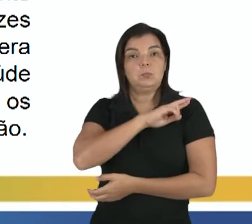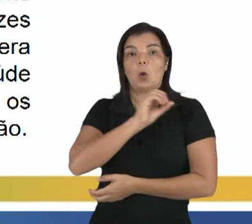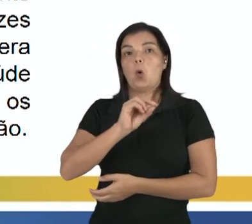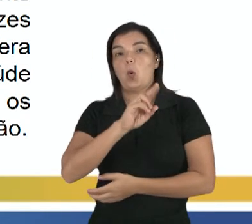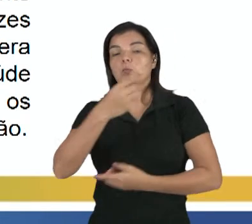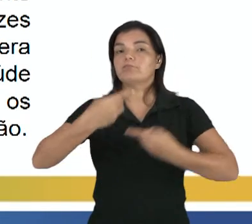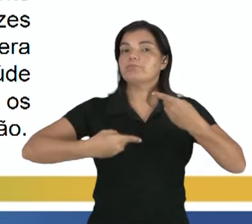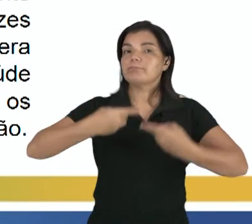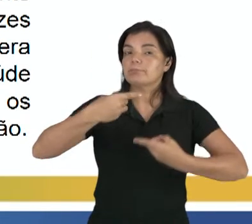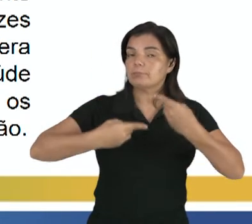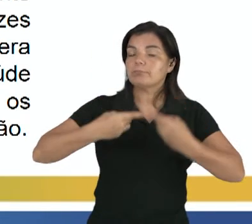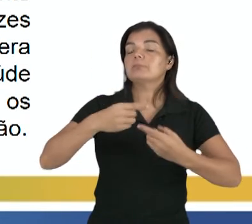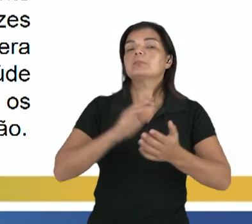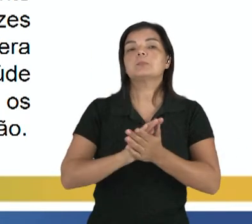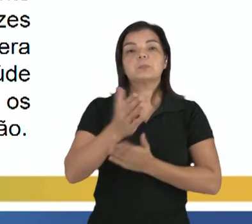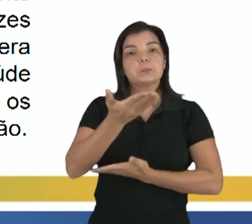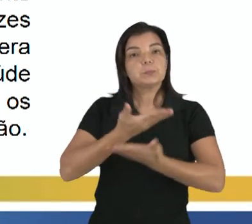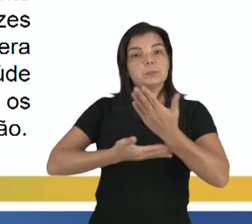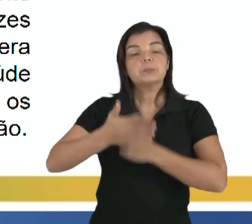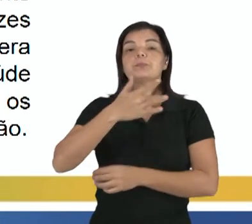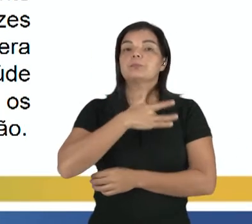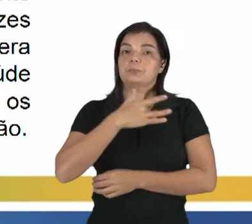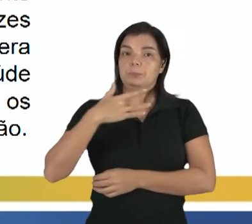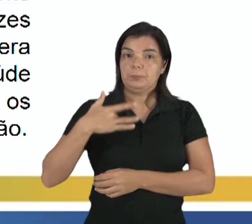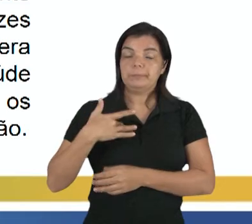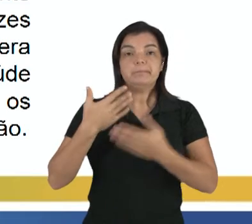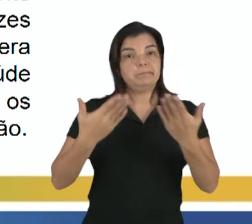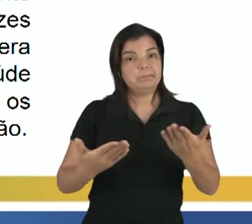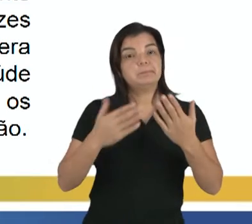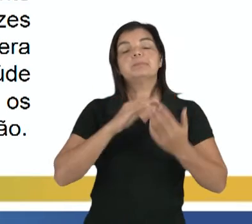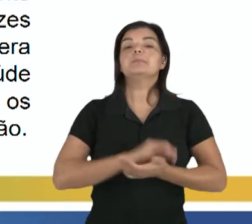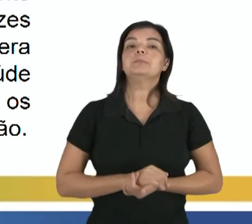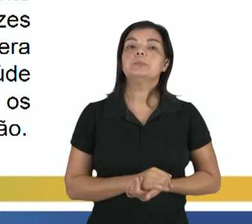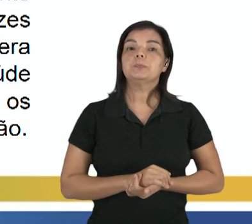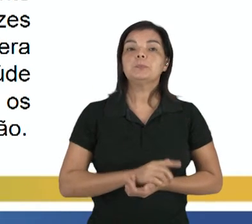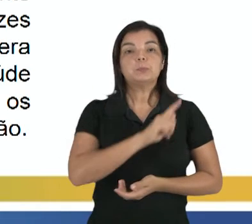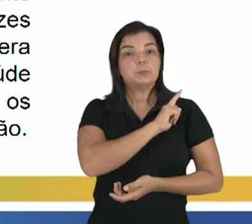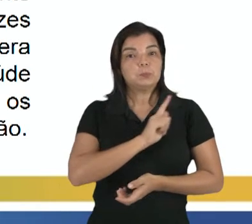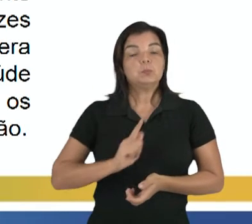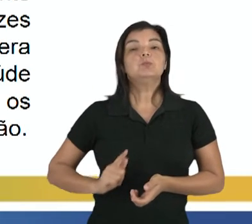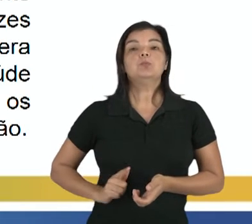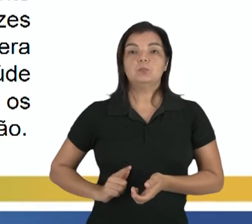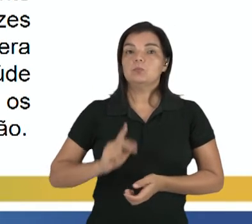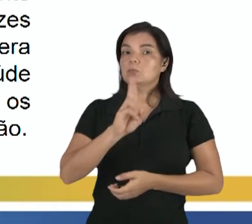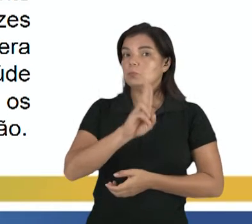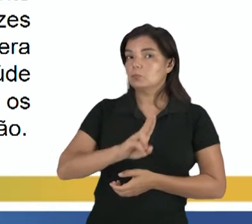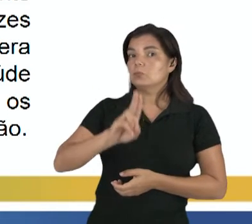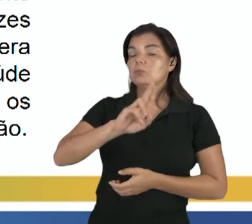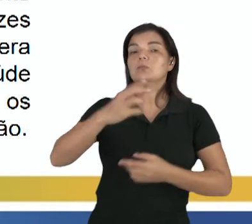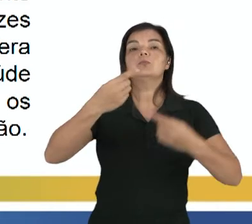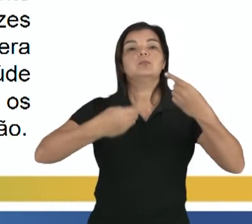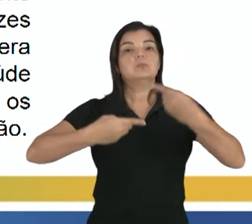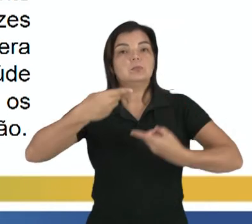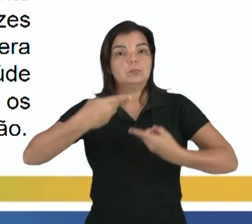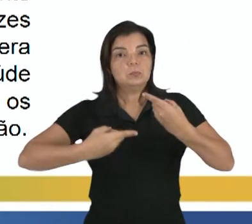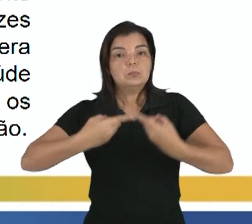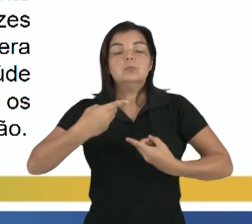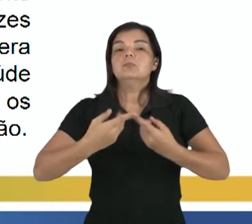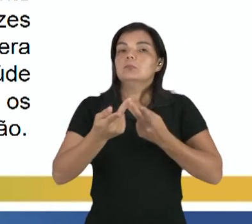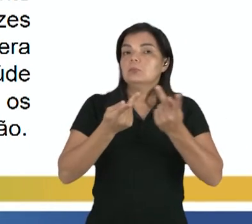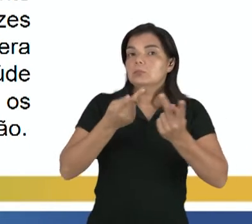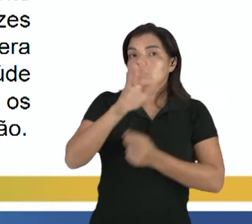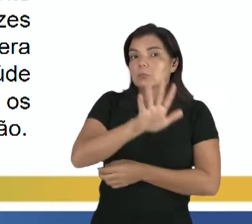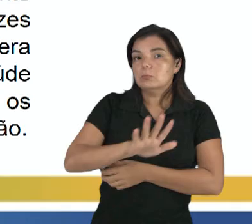políticos com as questões relacionadas à saúde. Então, dessa forma, o governo trabalha, né, utiliza essas políticas esses